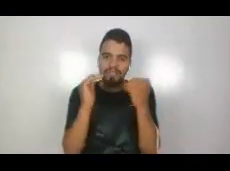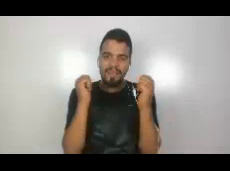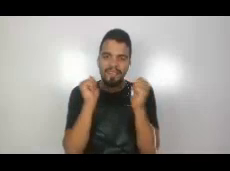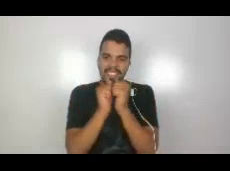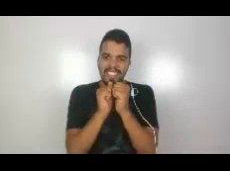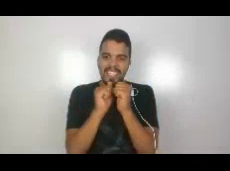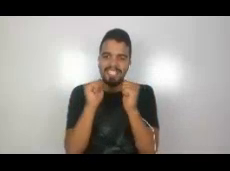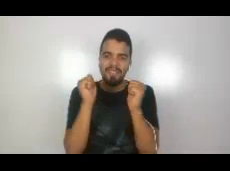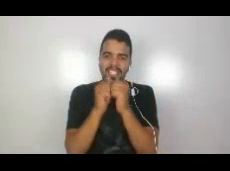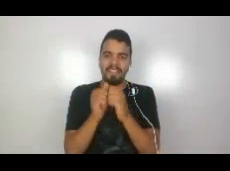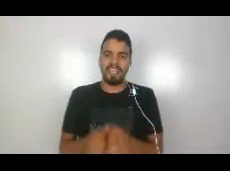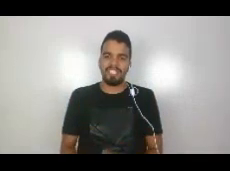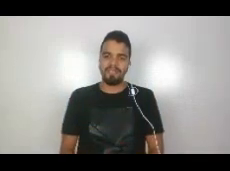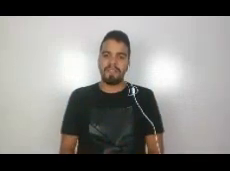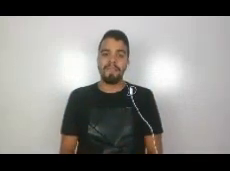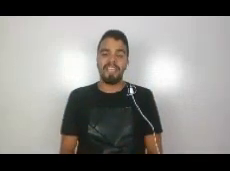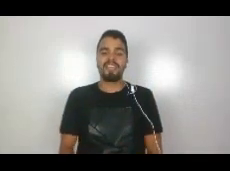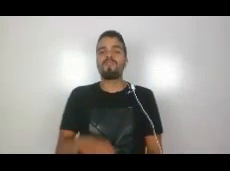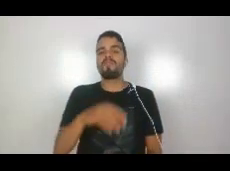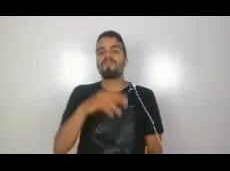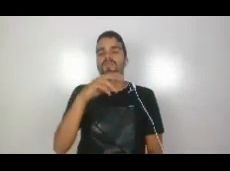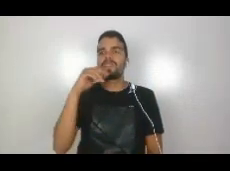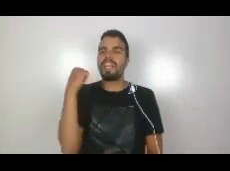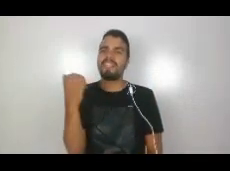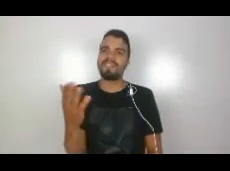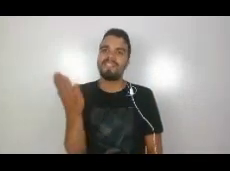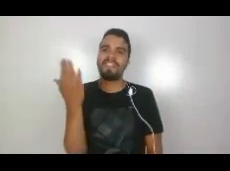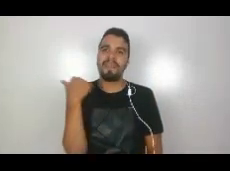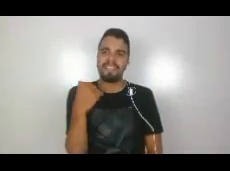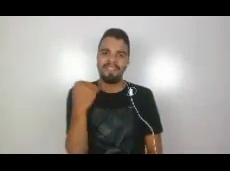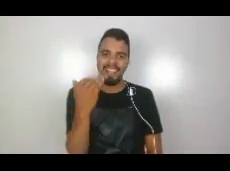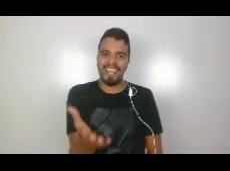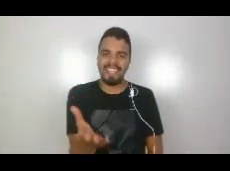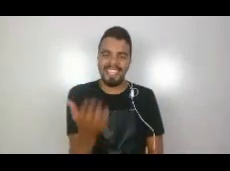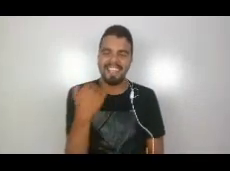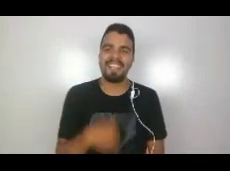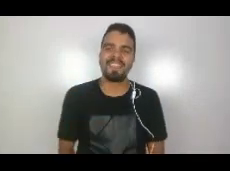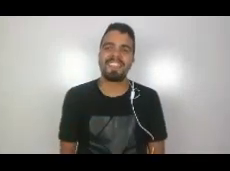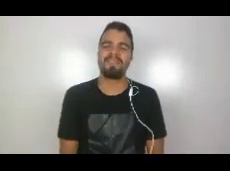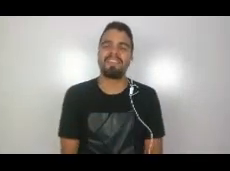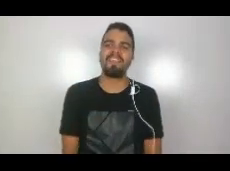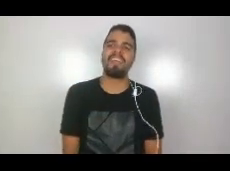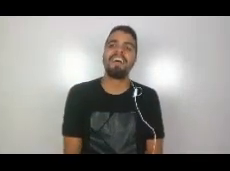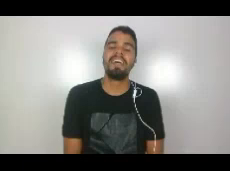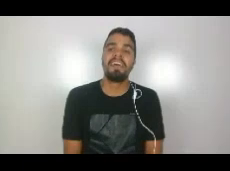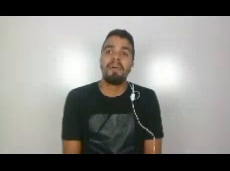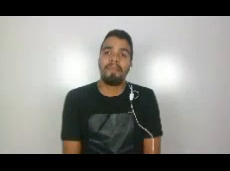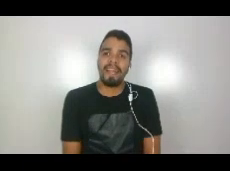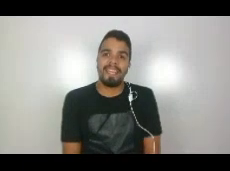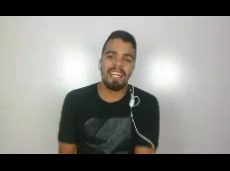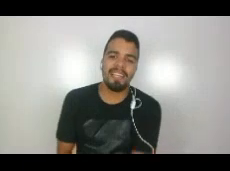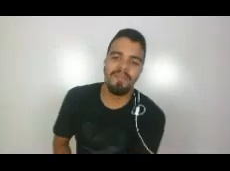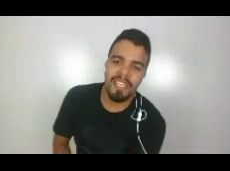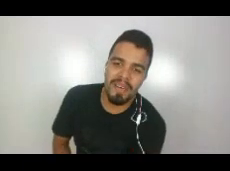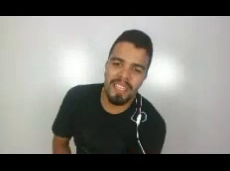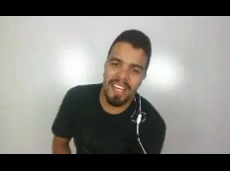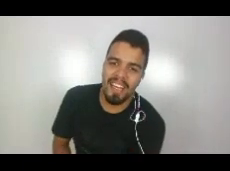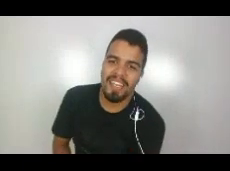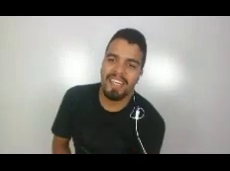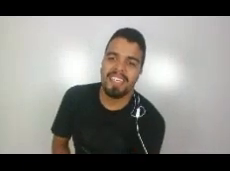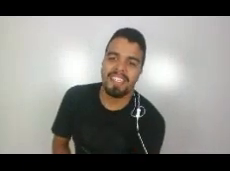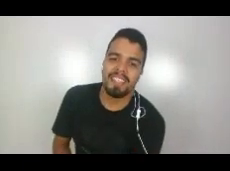está pronto para fazer a atividade avaliativa. E o que nós iremos avaliar, né? O que nós iremos avaliar para este aluno